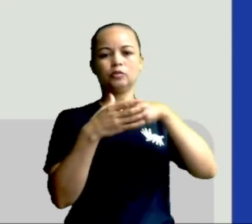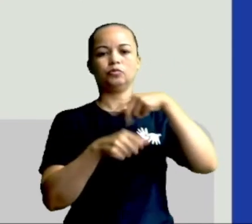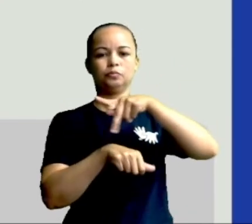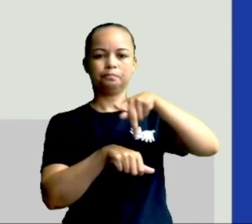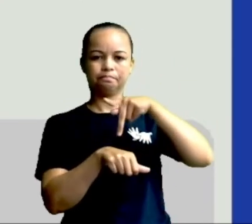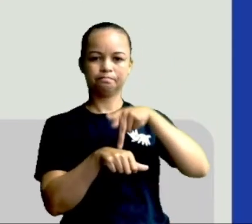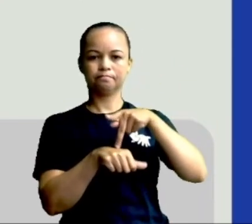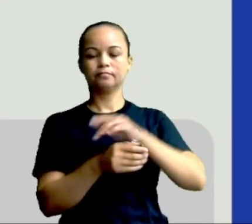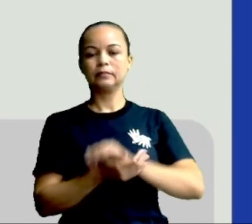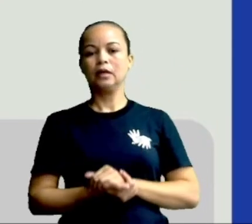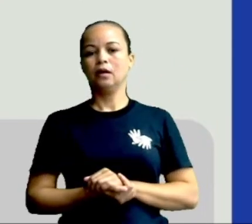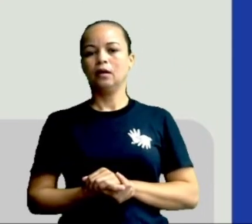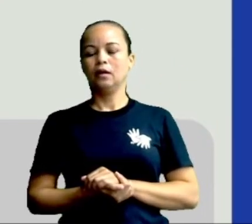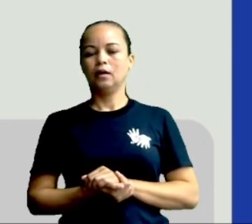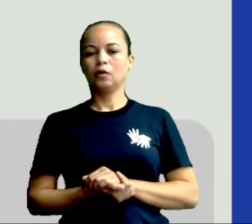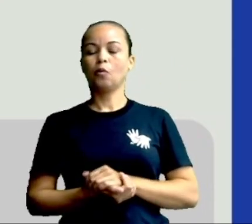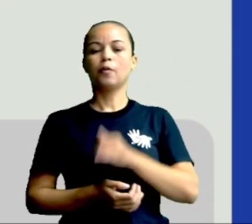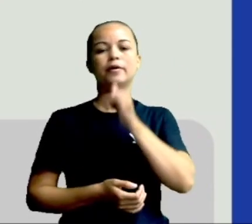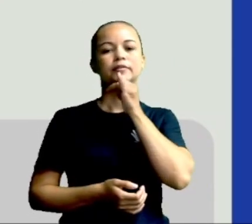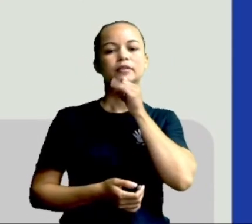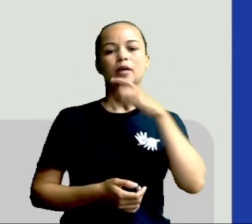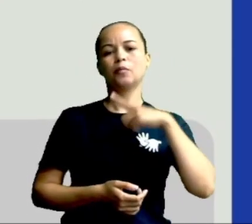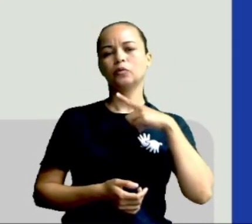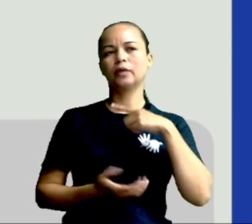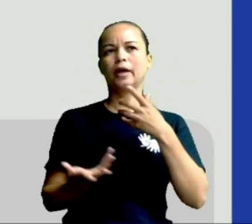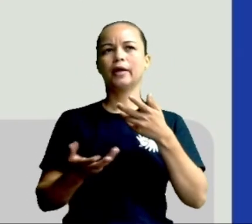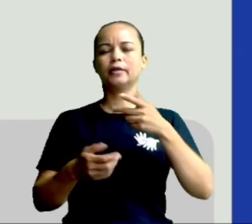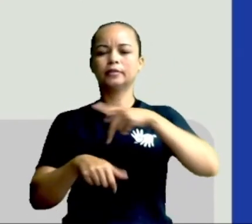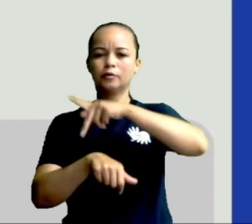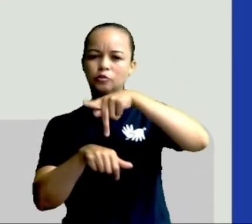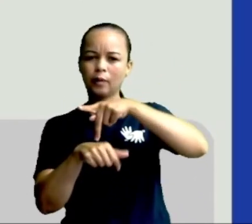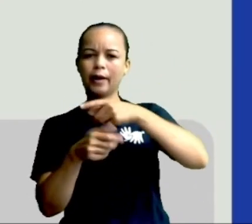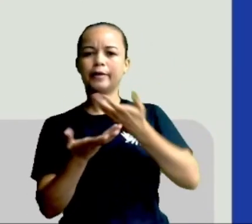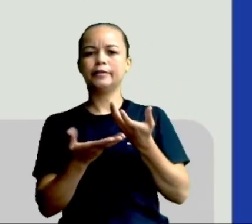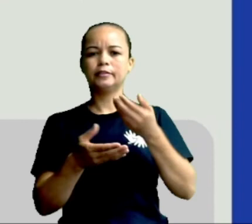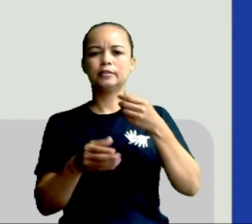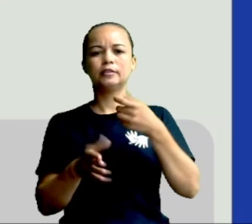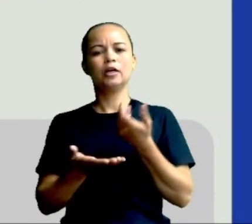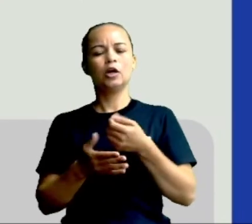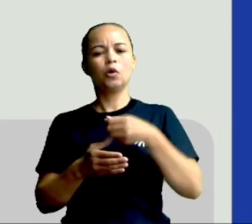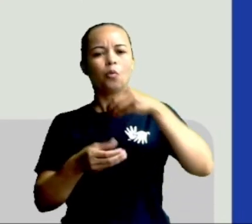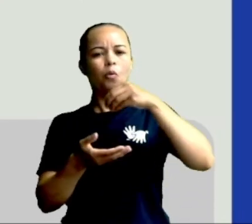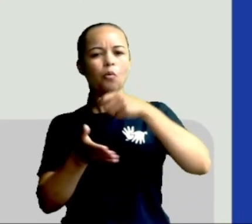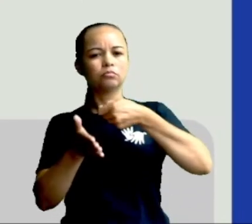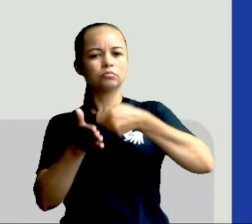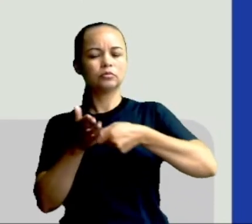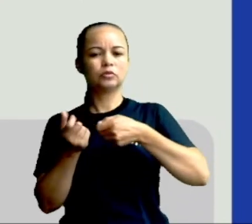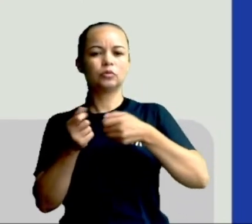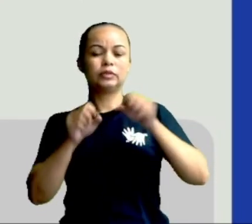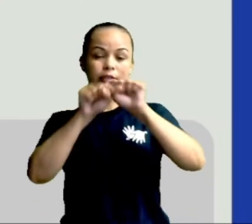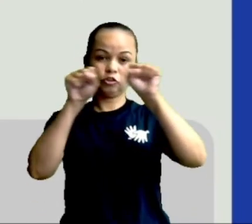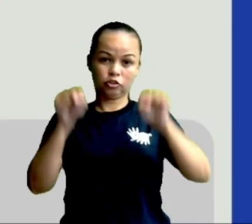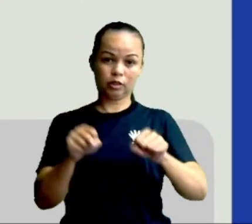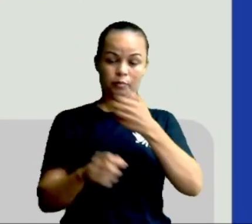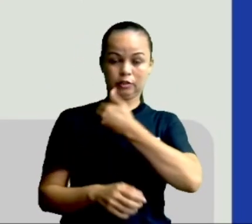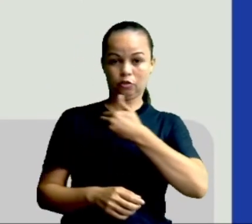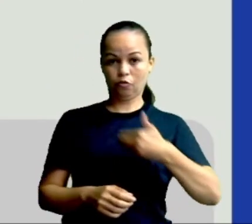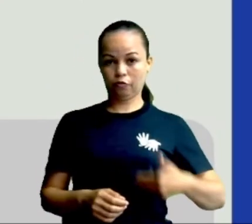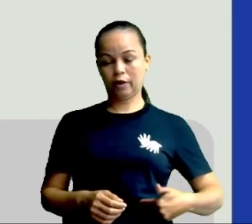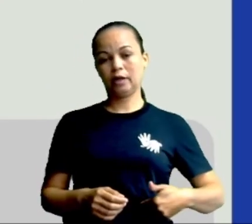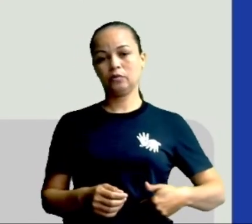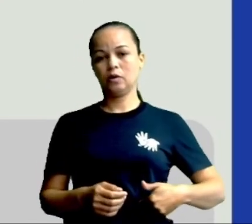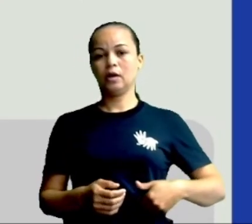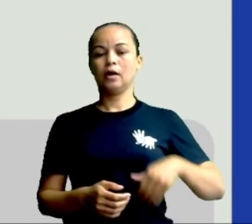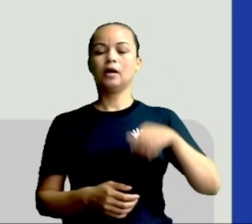e aí como exemplo a gente tem é de países com regime um sistema de governo perdão tá gente sistema de